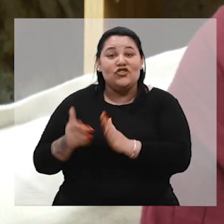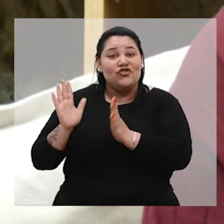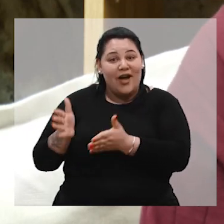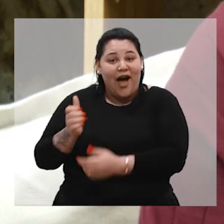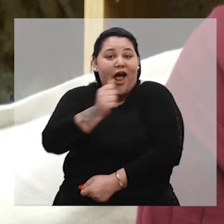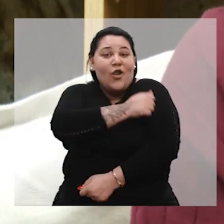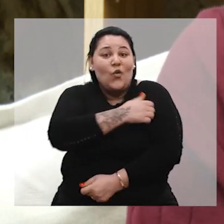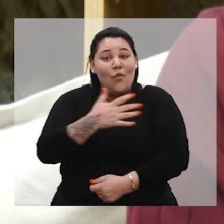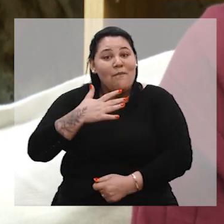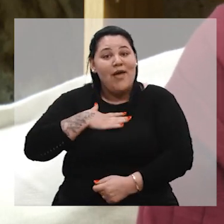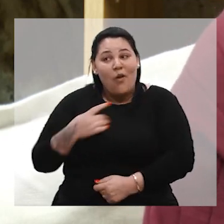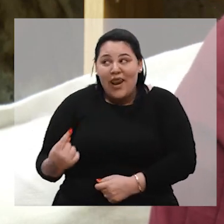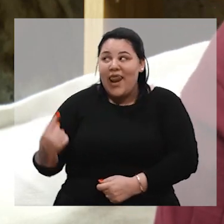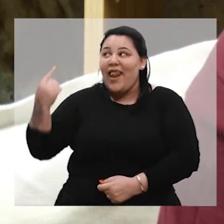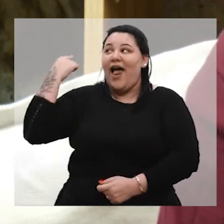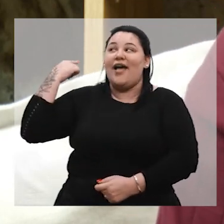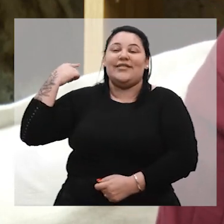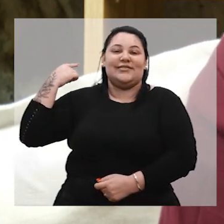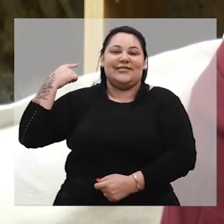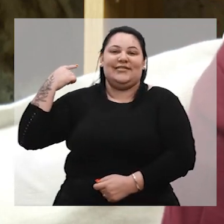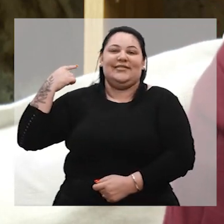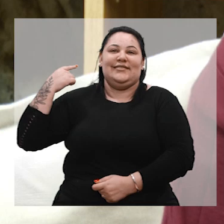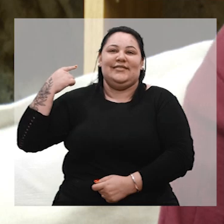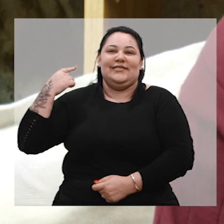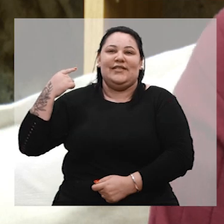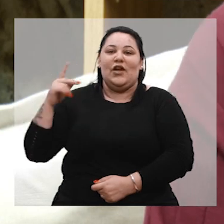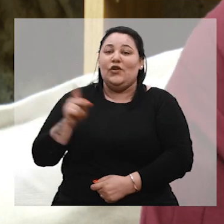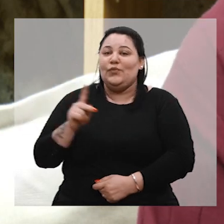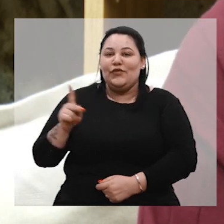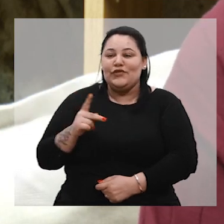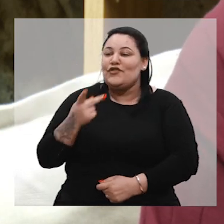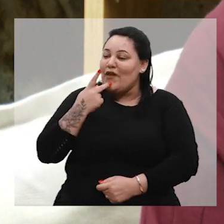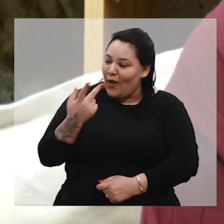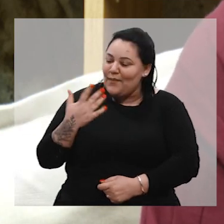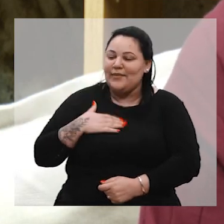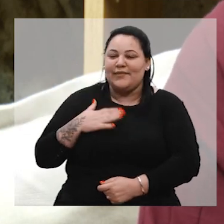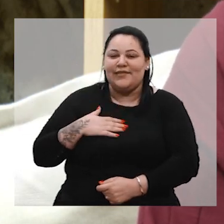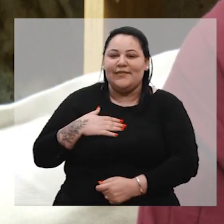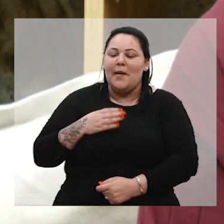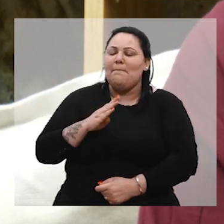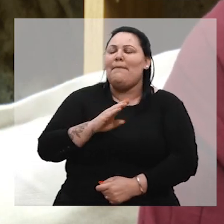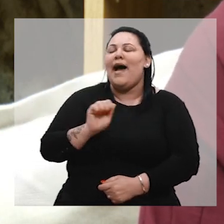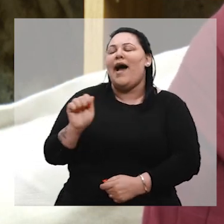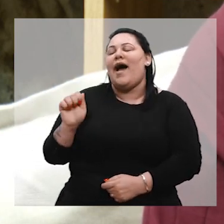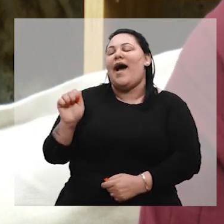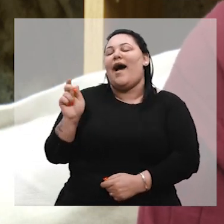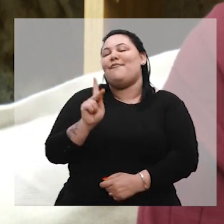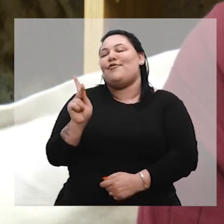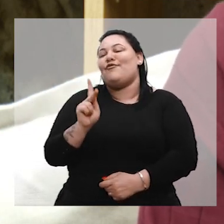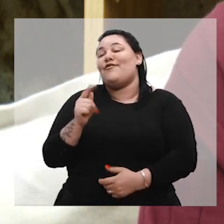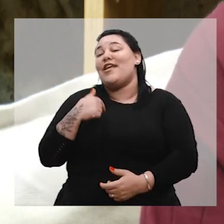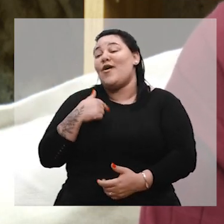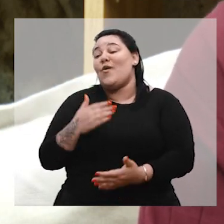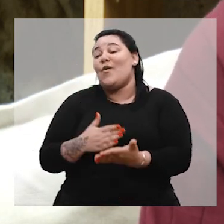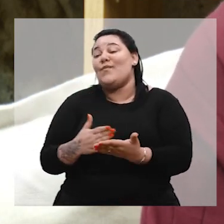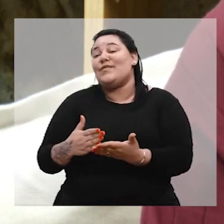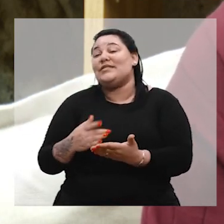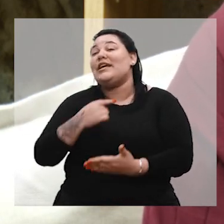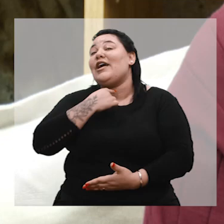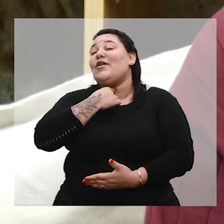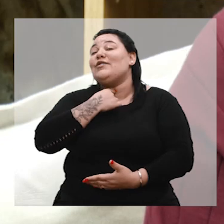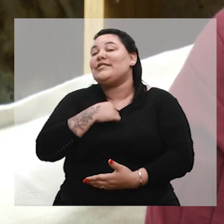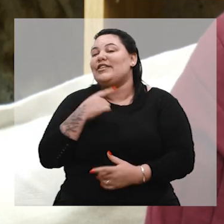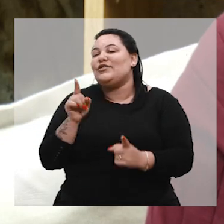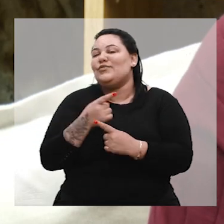escola foi um aluno meu lá naquela época. E aí ele me colocou, ele disse, prof, sabe que eu